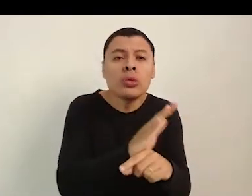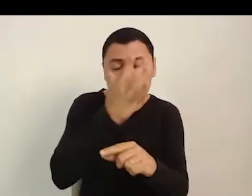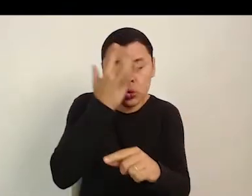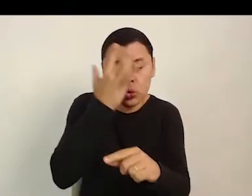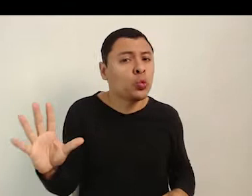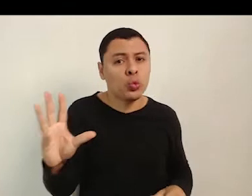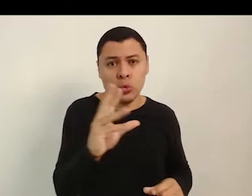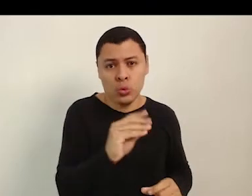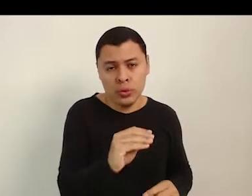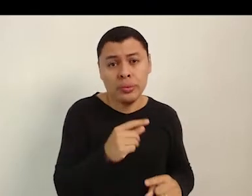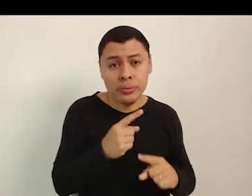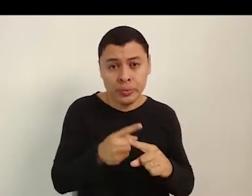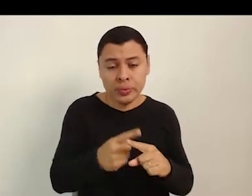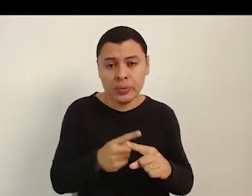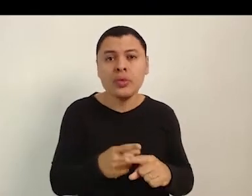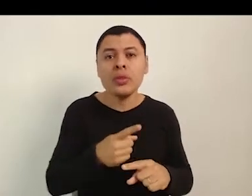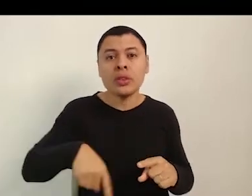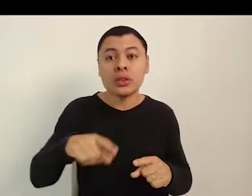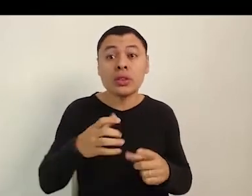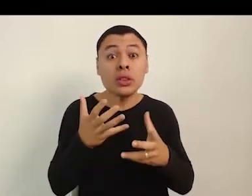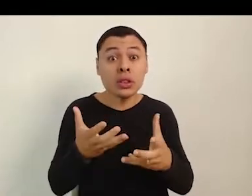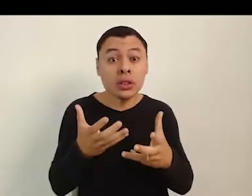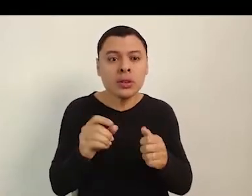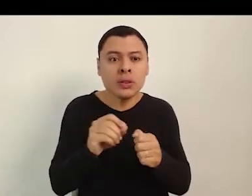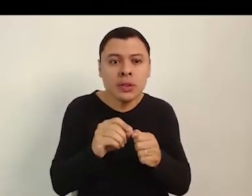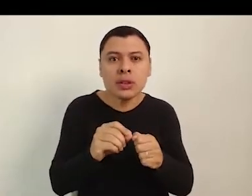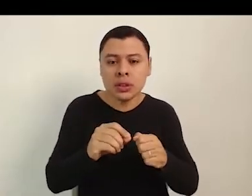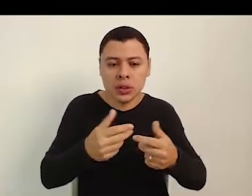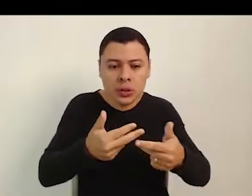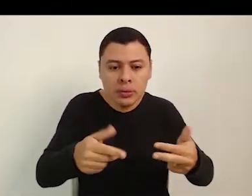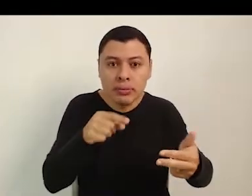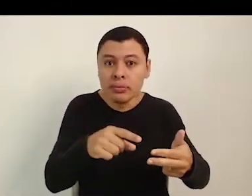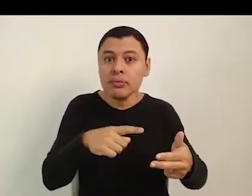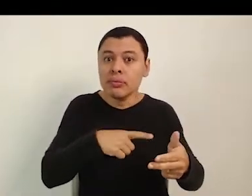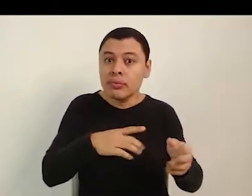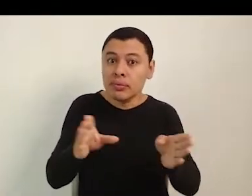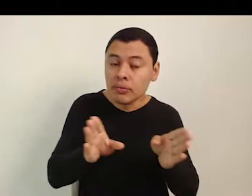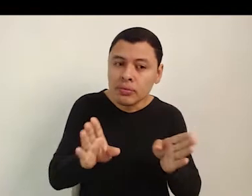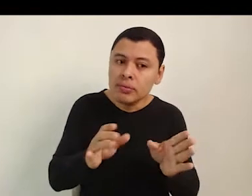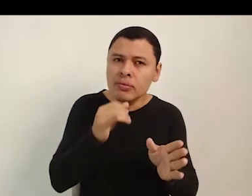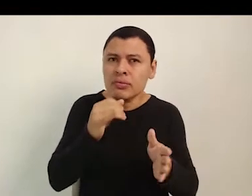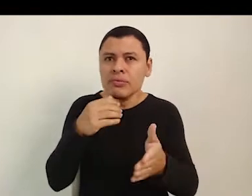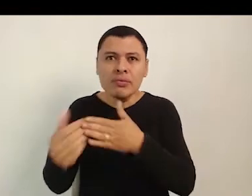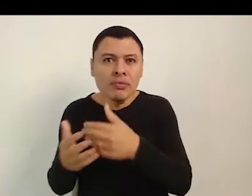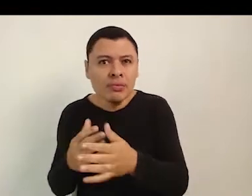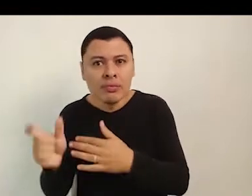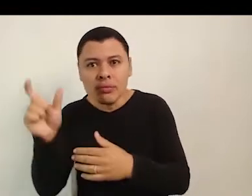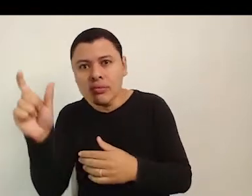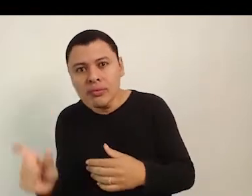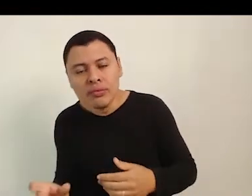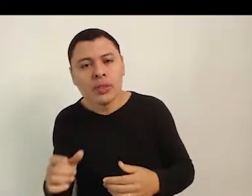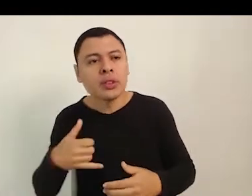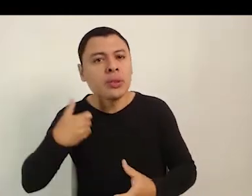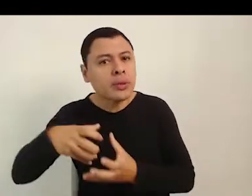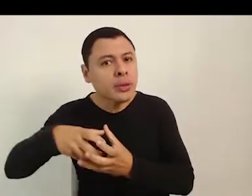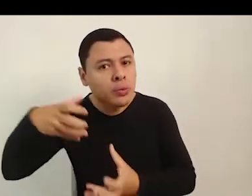qualidade da acessibilidade, a gente não interfere muito se ela é uma pessoa idosa, se ela é uma pessoa de